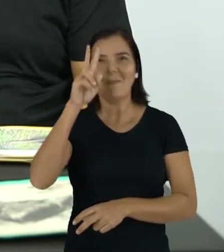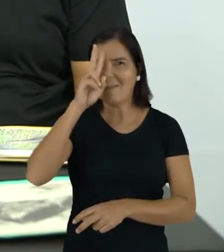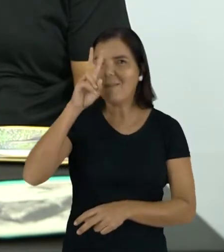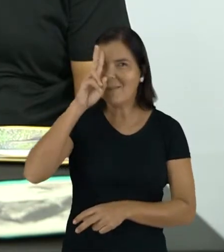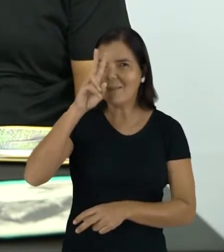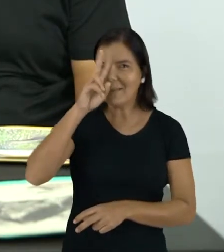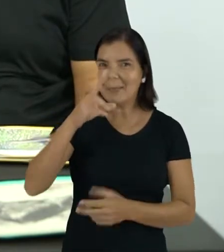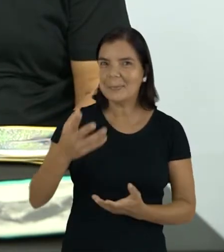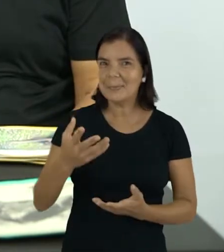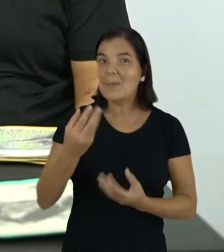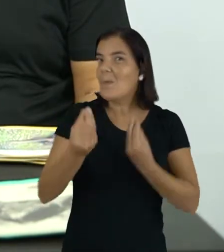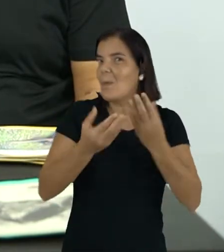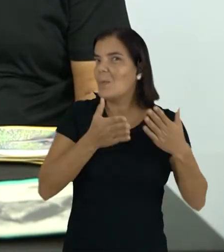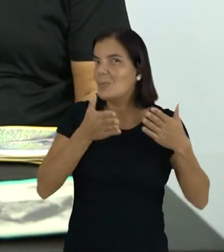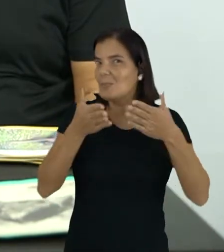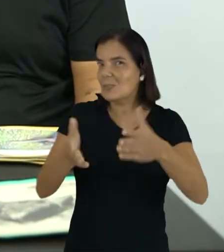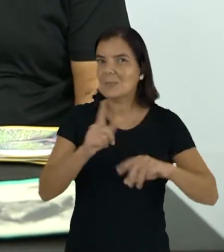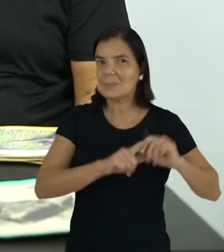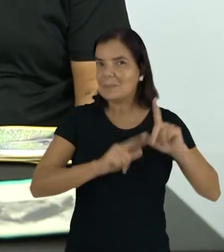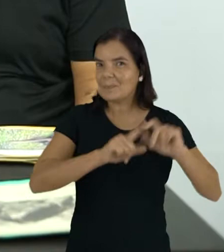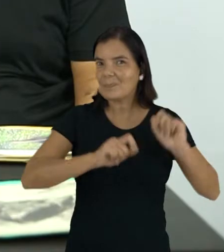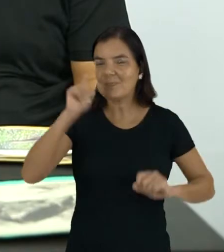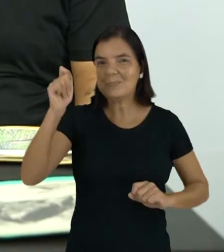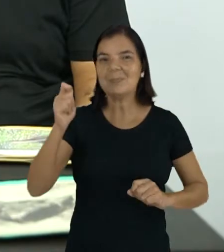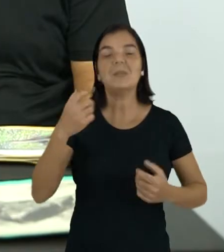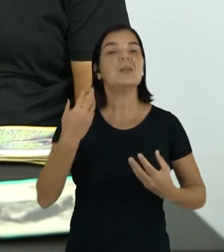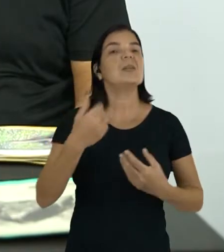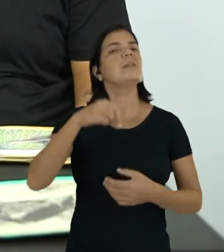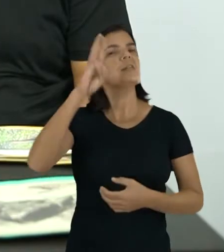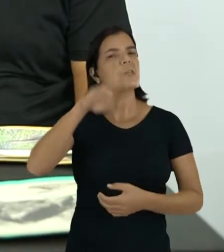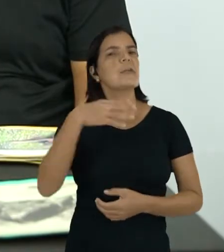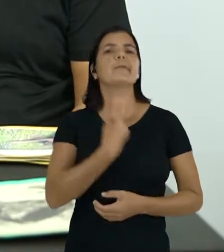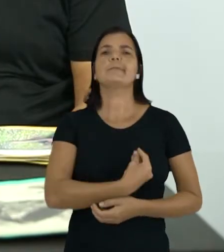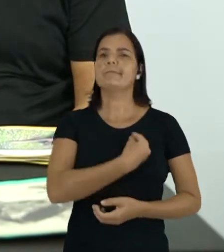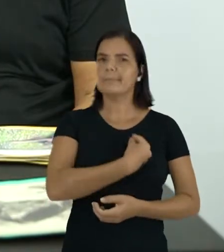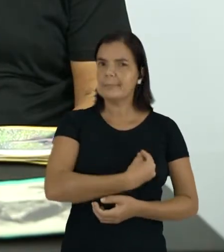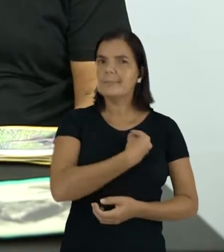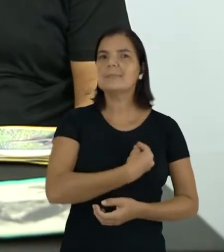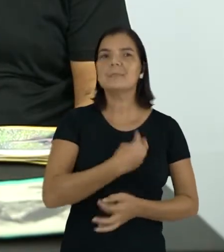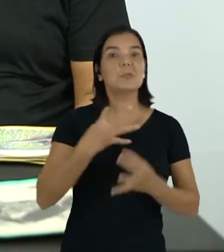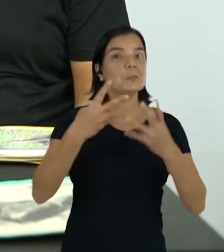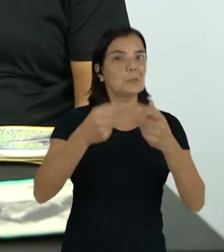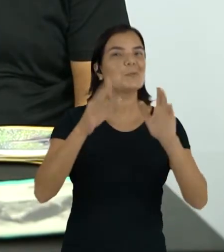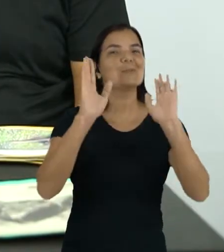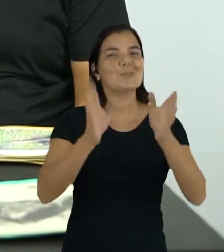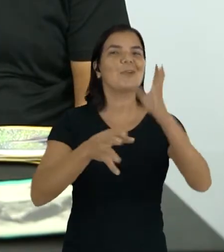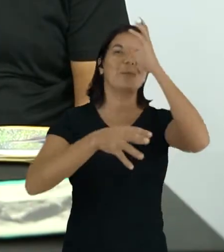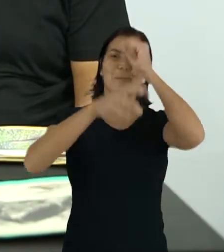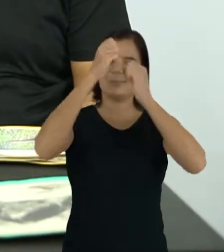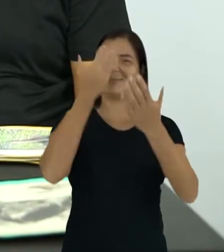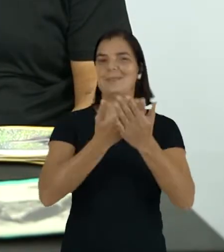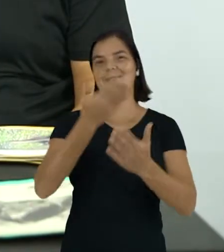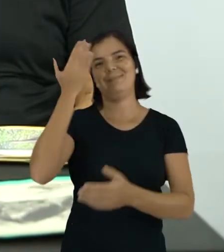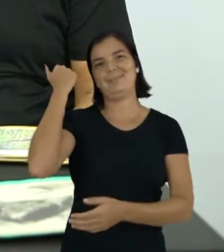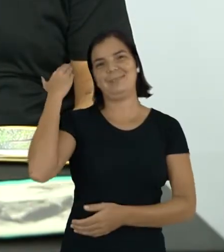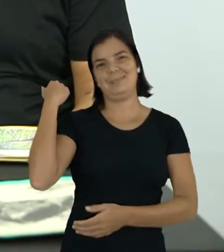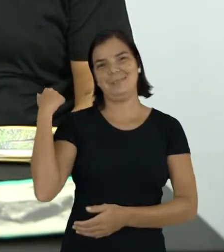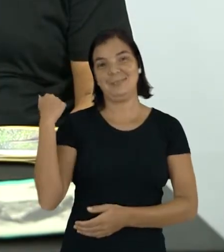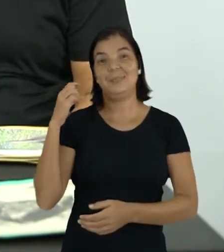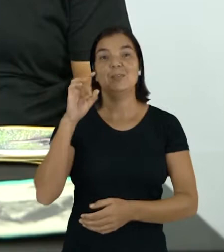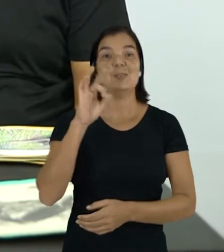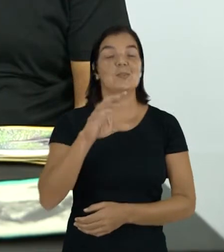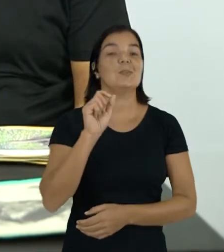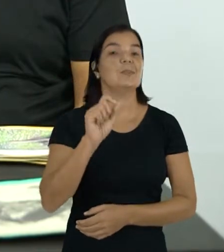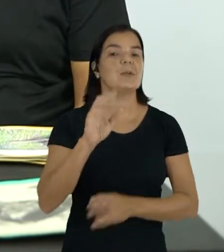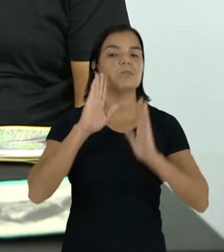lembram? Como eles chegaram aqui, como eles chegaram, quem já estava aqui. Tudo isso você já aprendeu nas aulas passadas. Só que